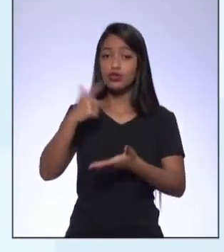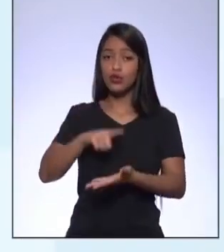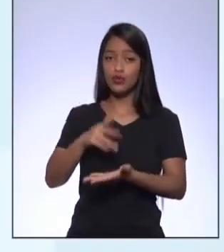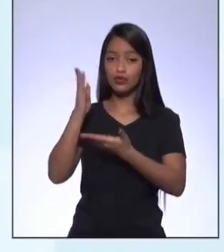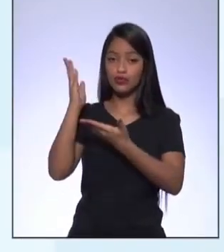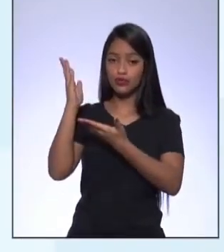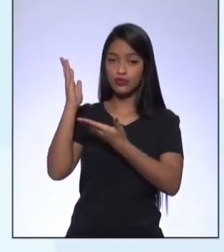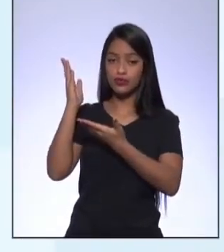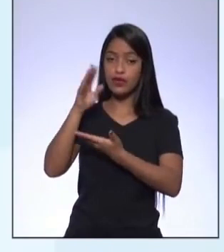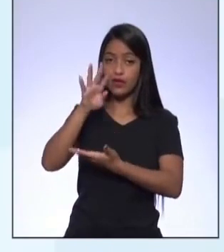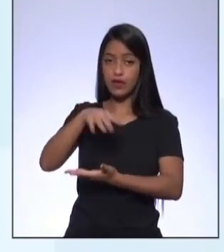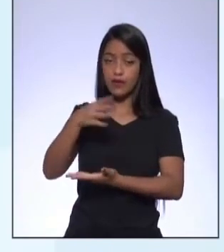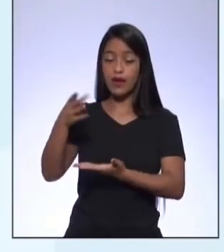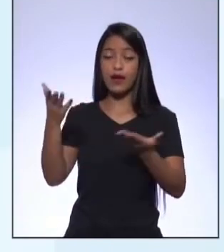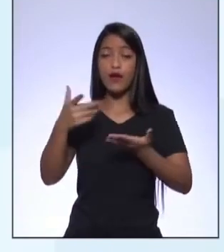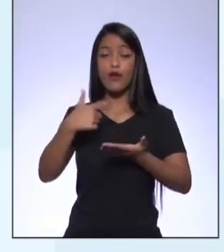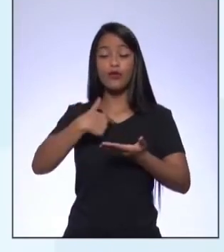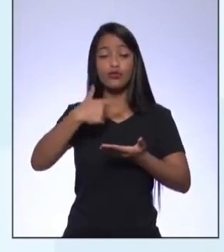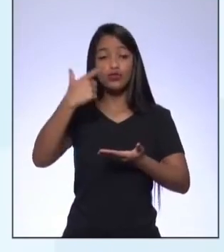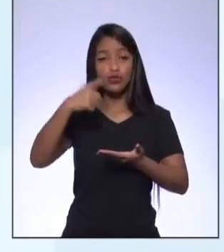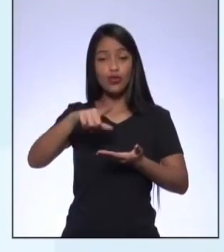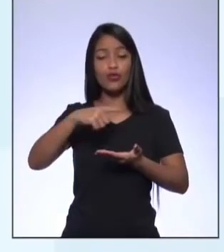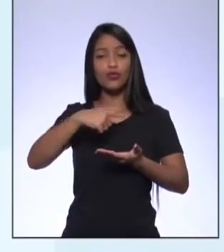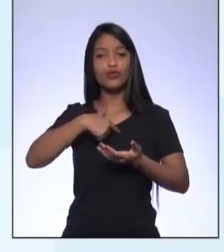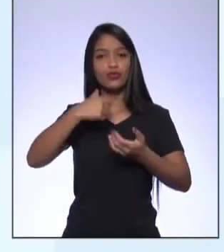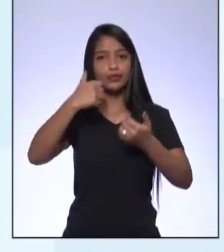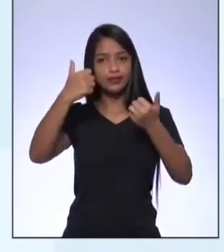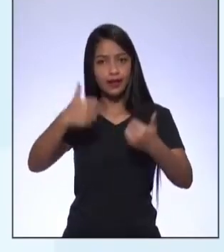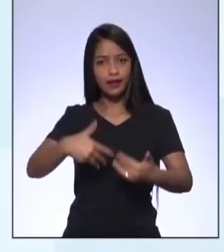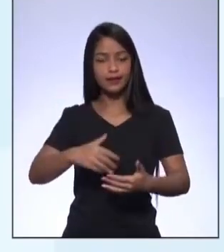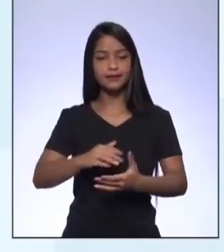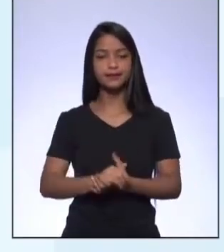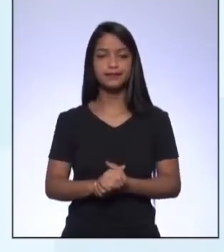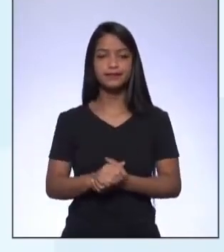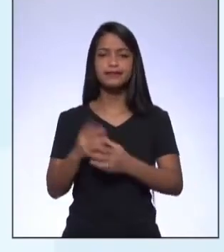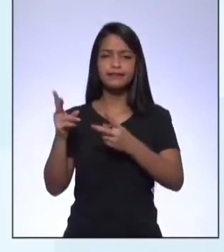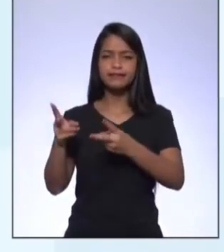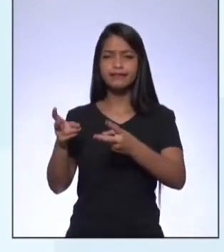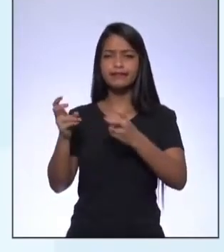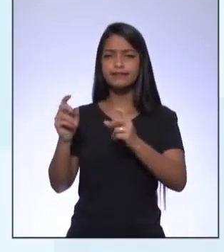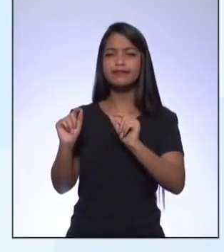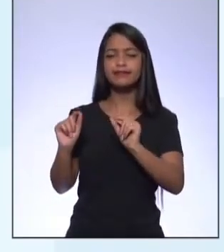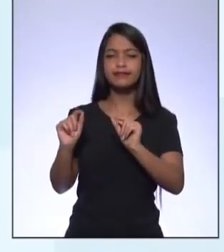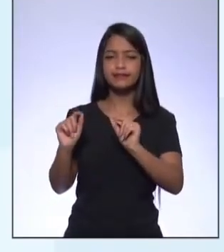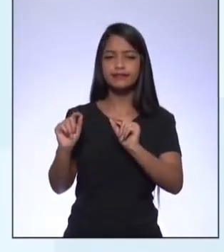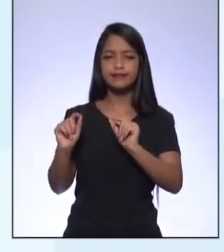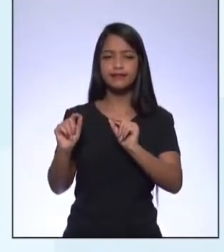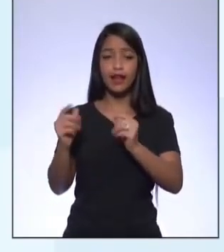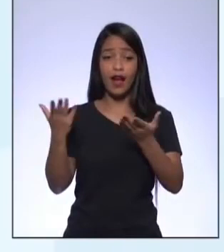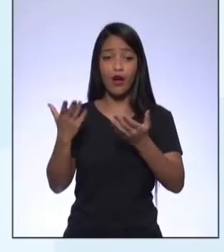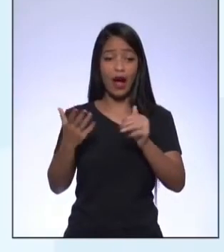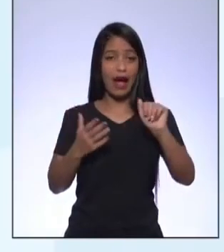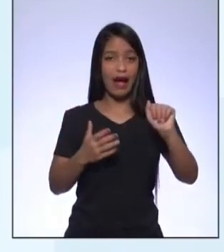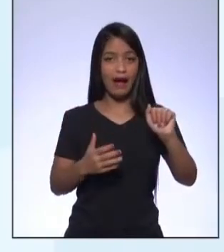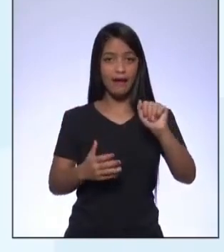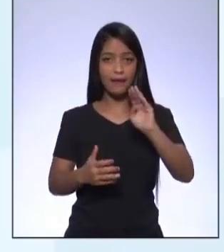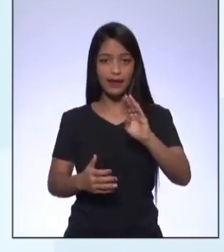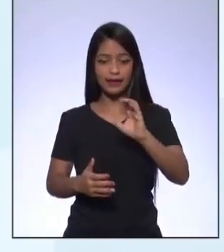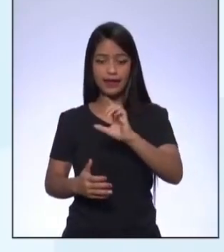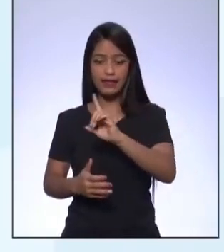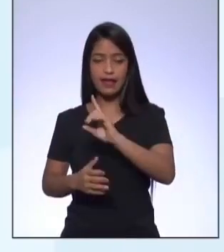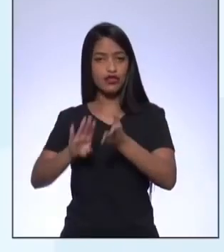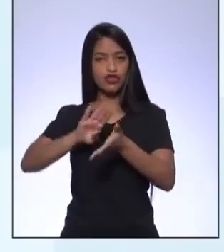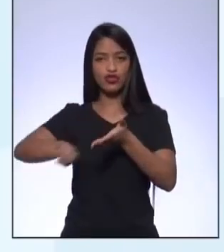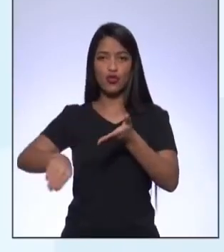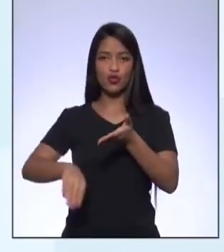bem didático e repetir para vocês os valores lá. Perceba que aí já não aparece mais o A, nem o B, nem o C, nem o D. Eu